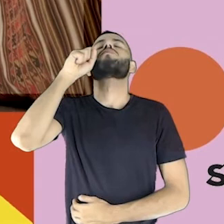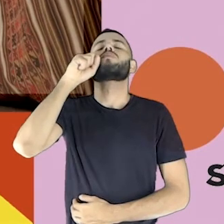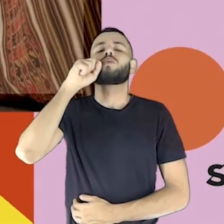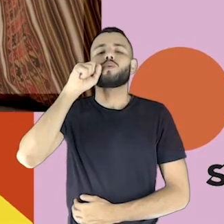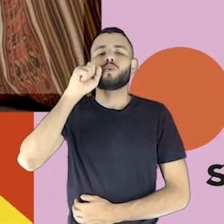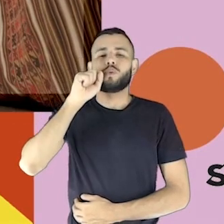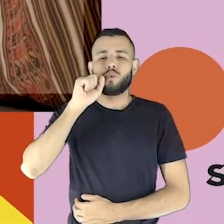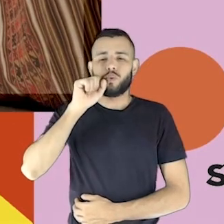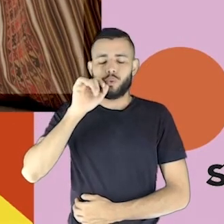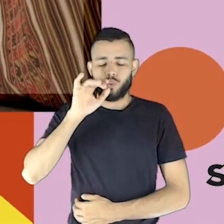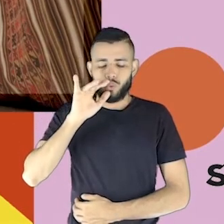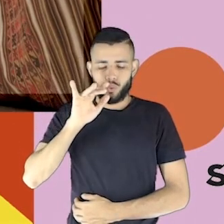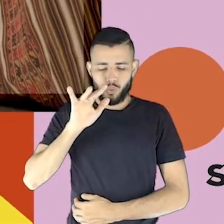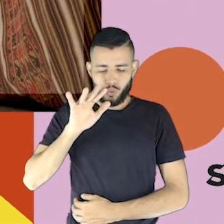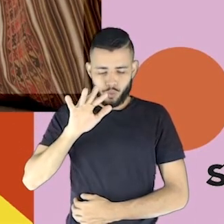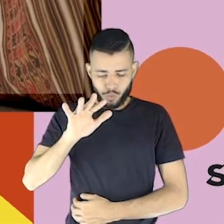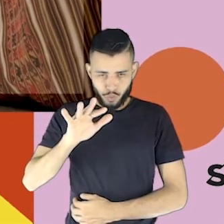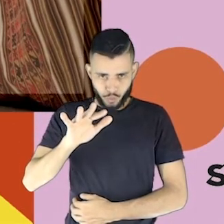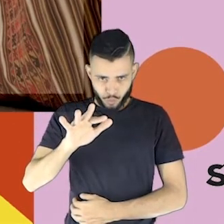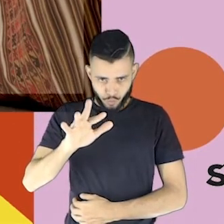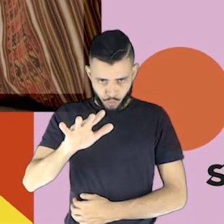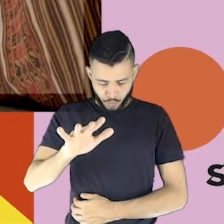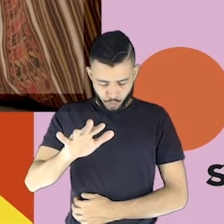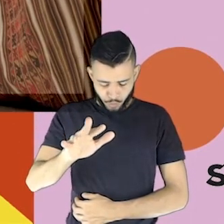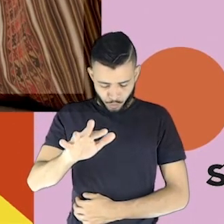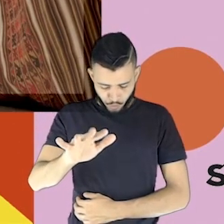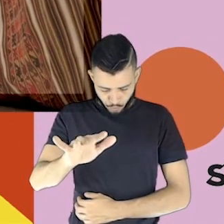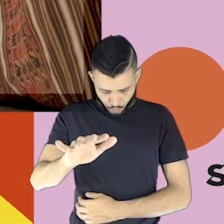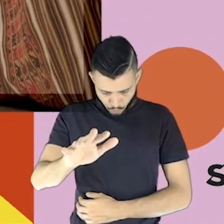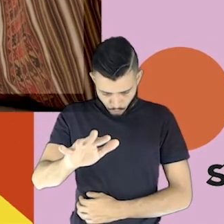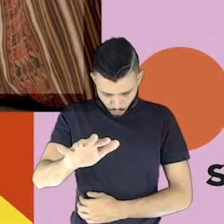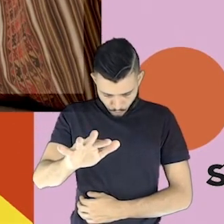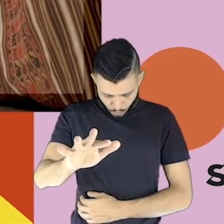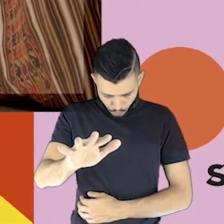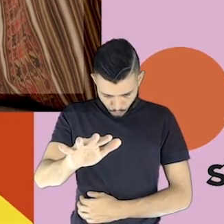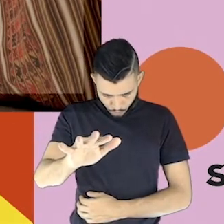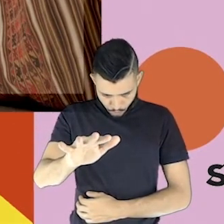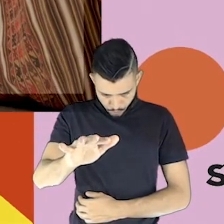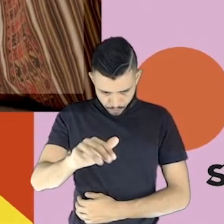Solta o ar, o queixo desce, toca no peito.